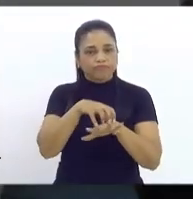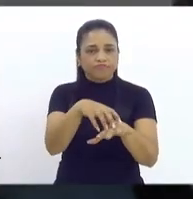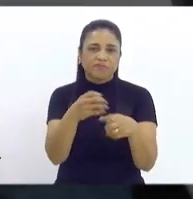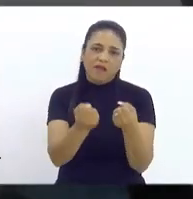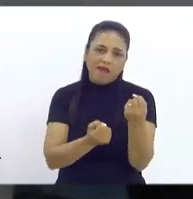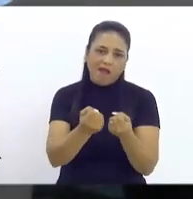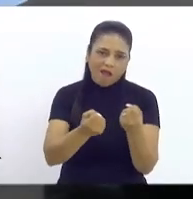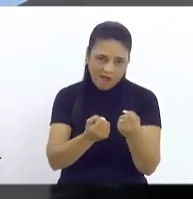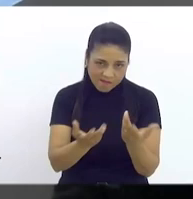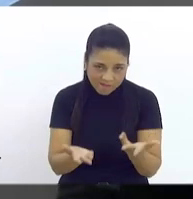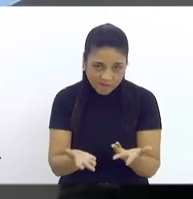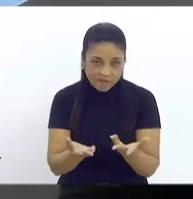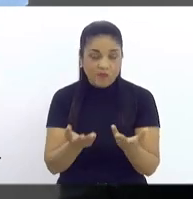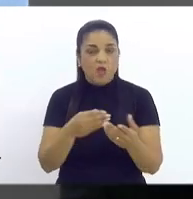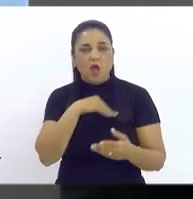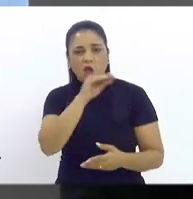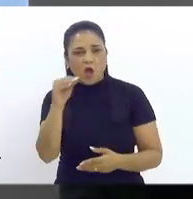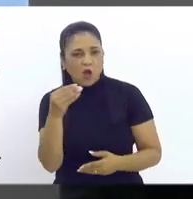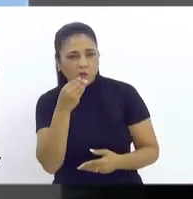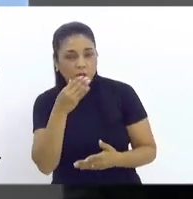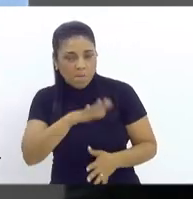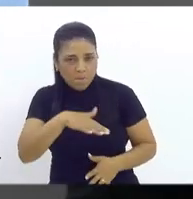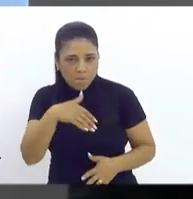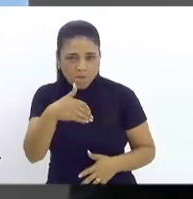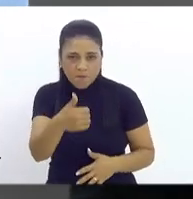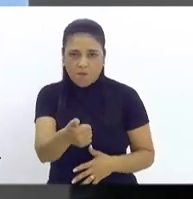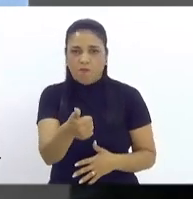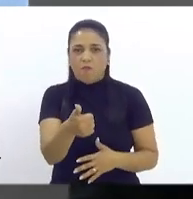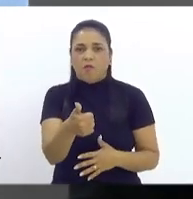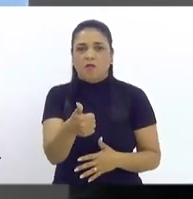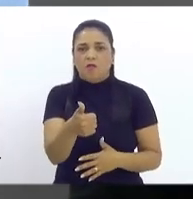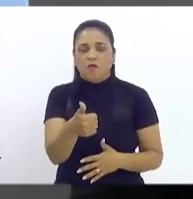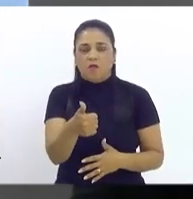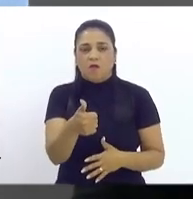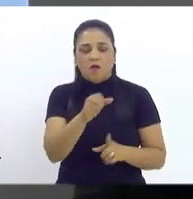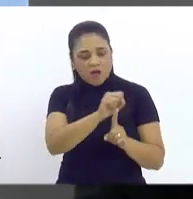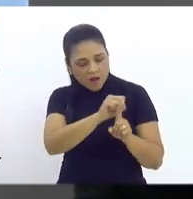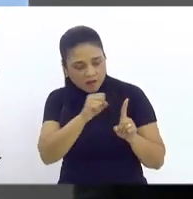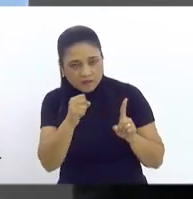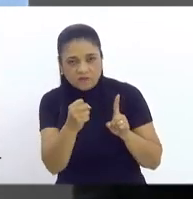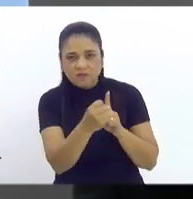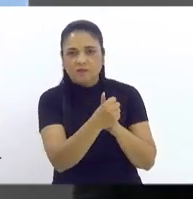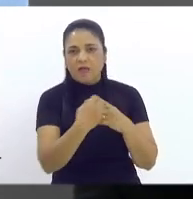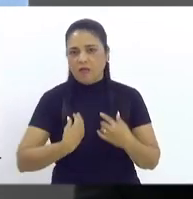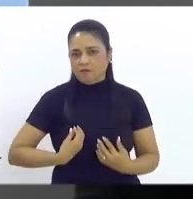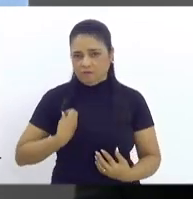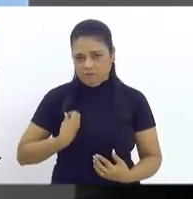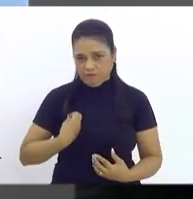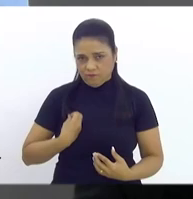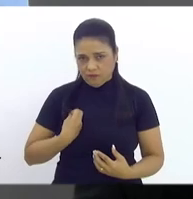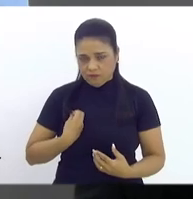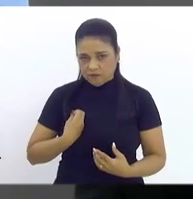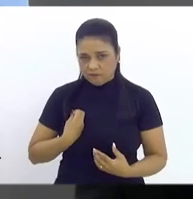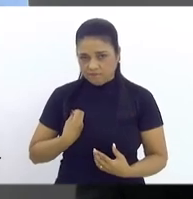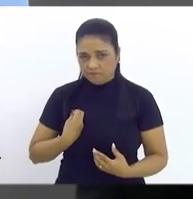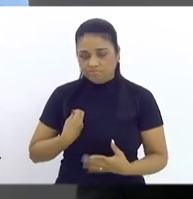uma oportunidade que não só melhora a condição da sociedade a nível de ambiente como para o